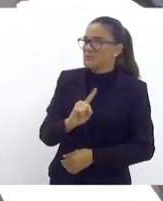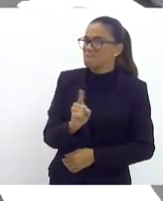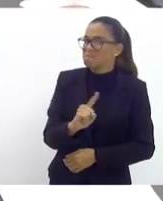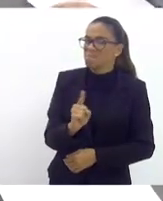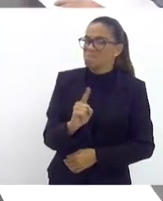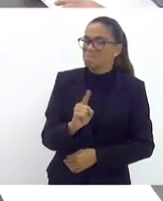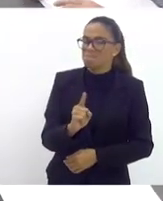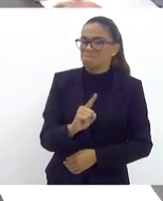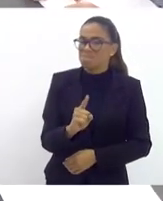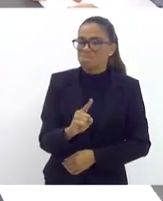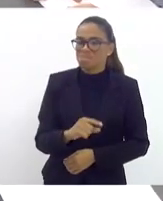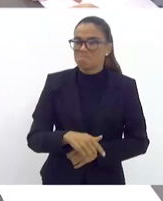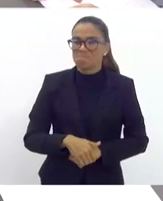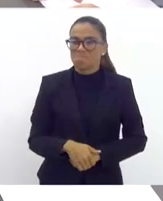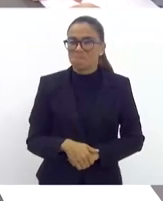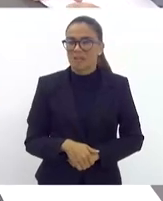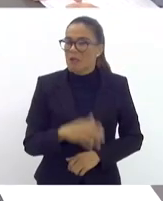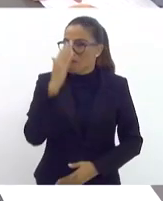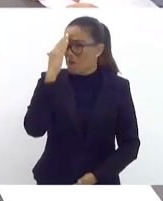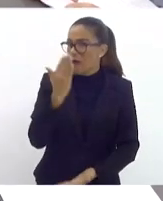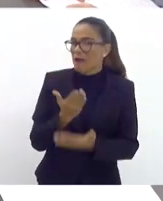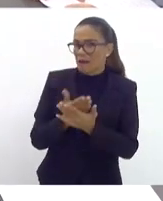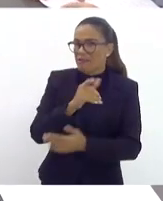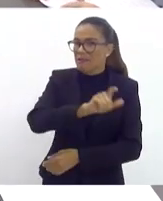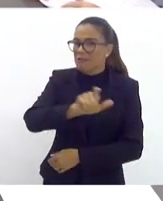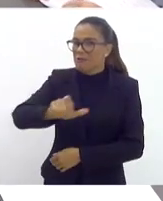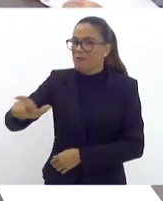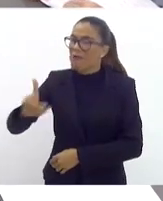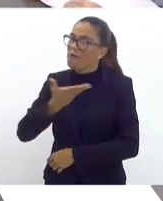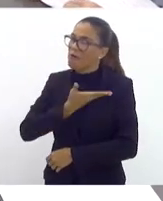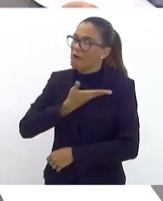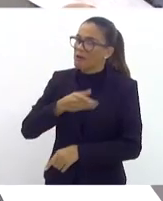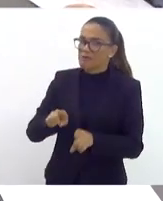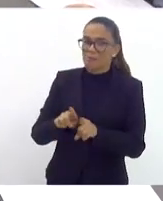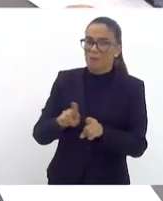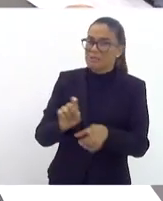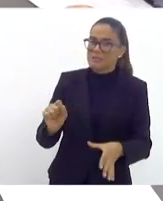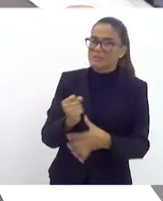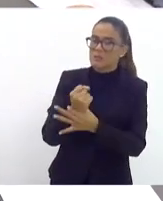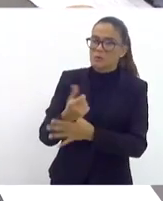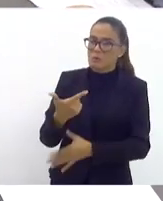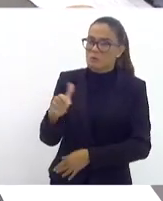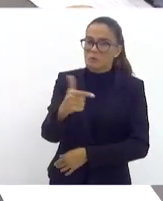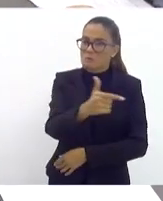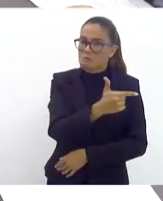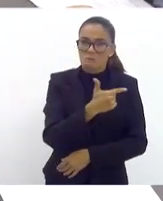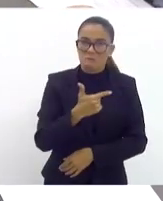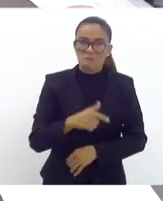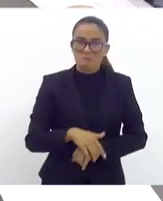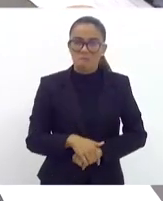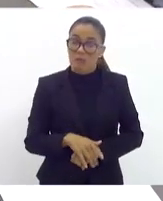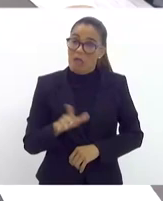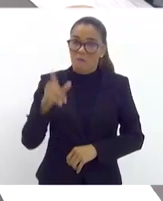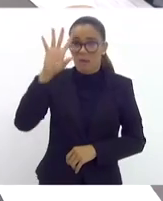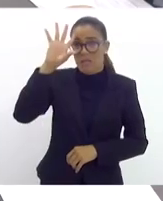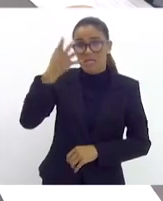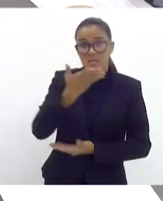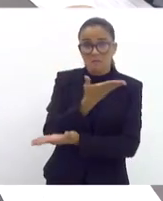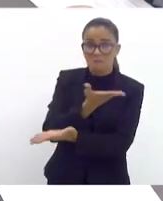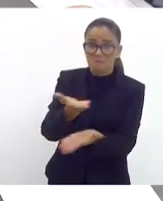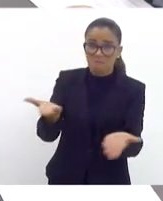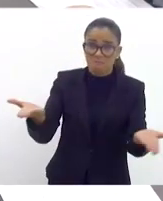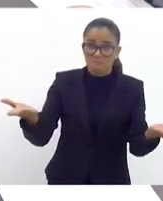sabia acredito que os demais colegas também não estejam aí uma decisão de vossa excelências